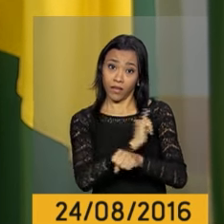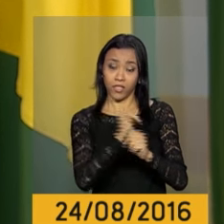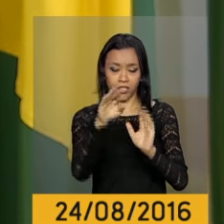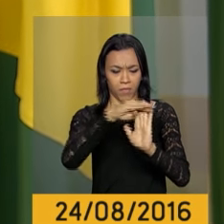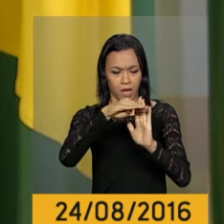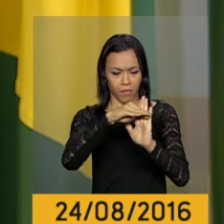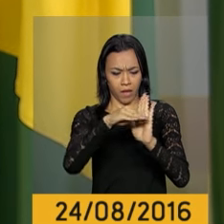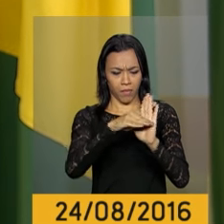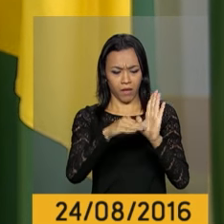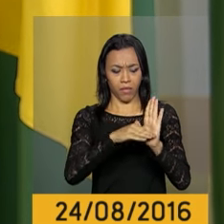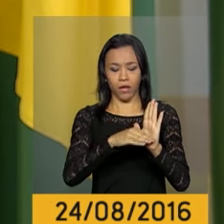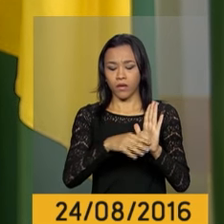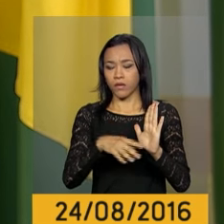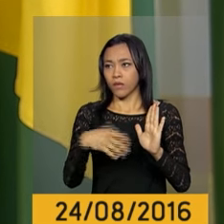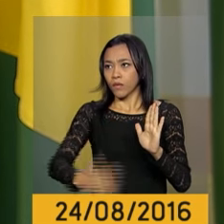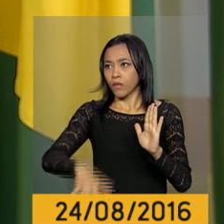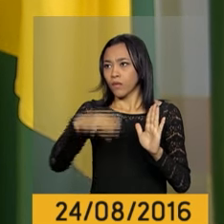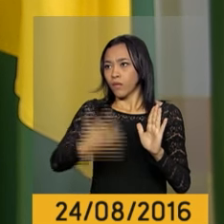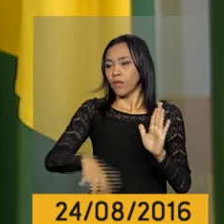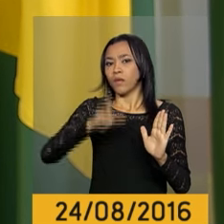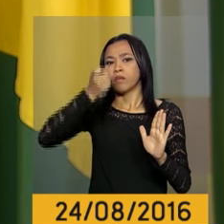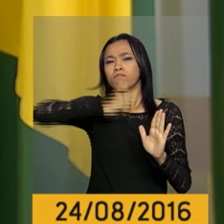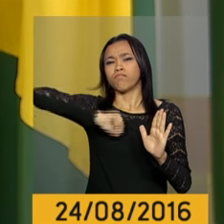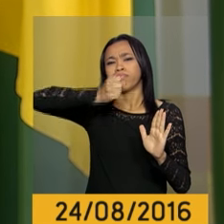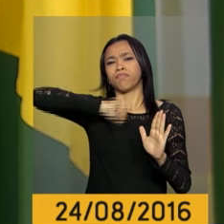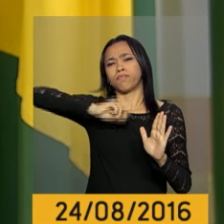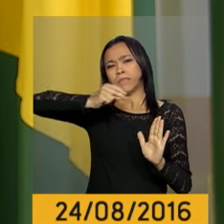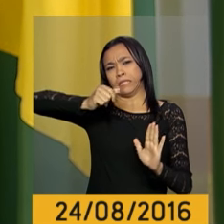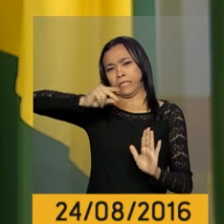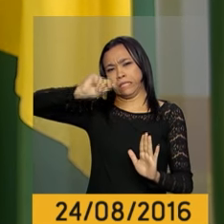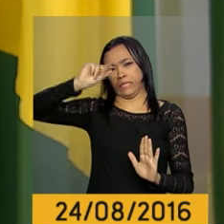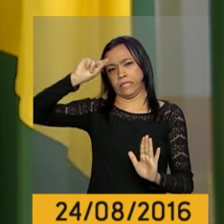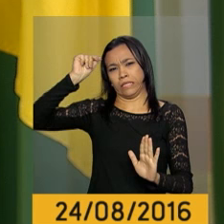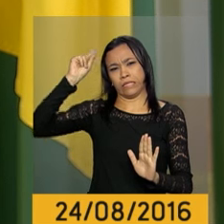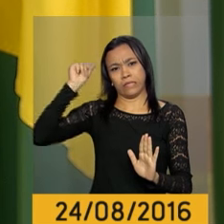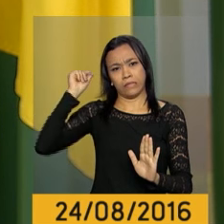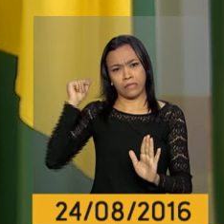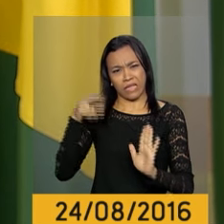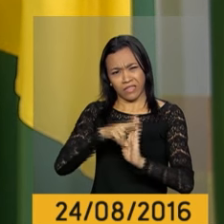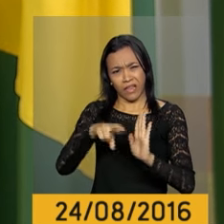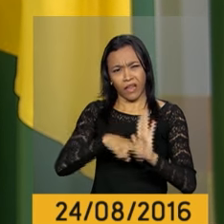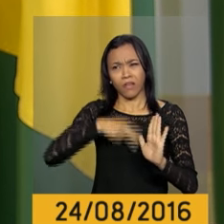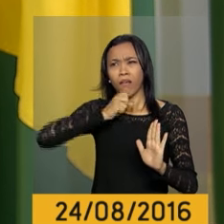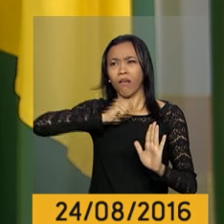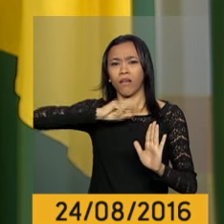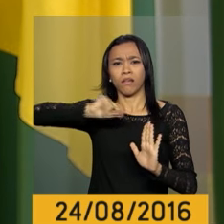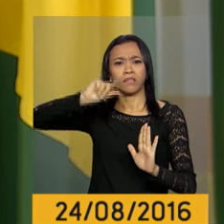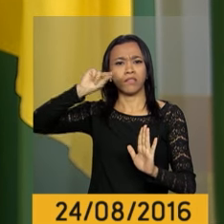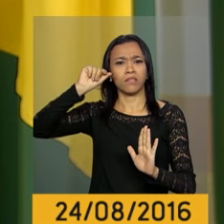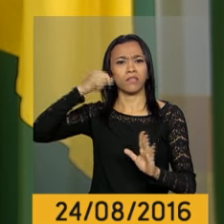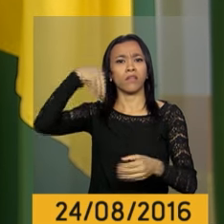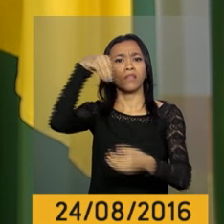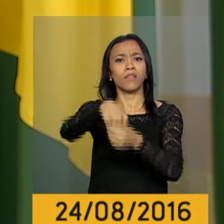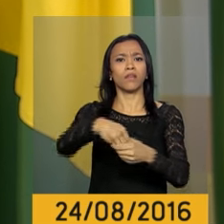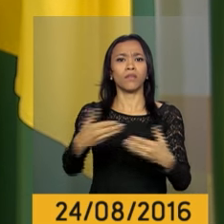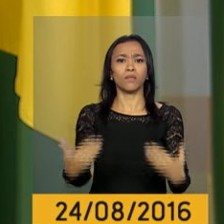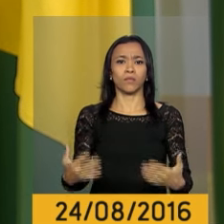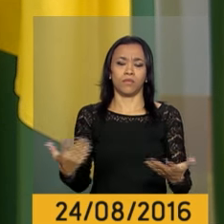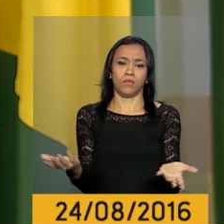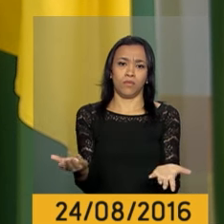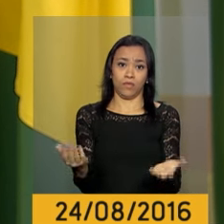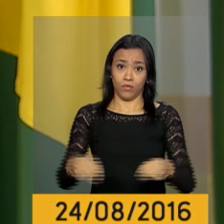quase centenária, que ainda virem no Ministério da Agricultura, Pecuária e Abastecimento. São